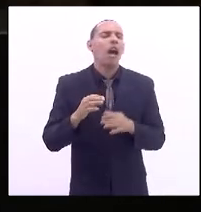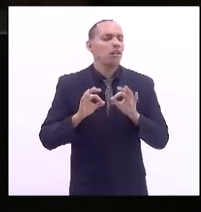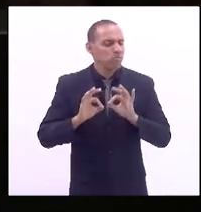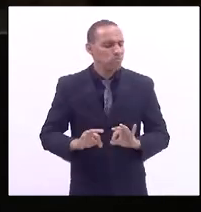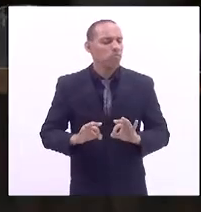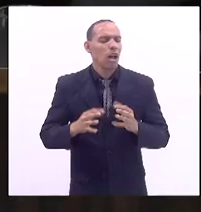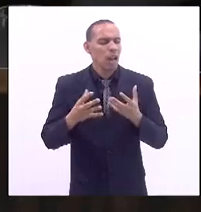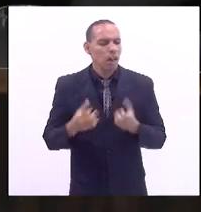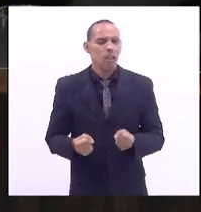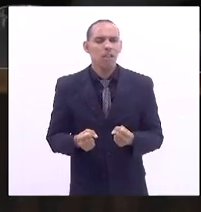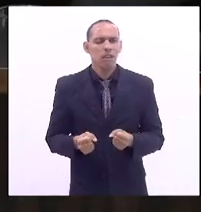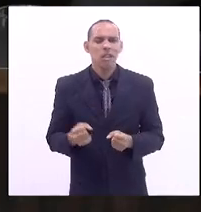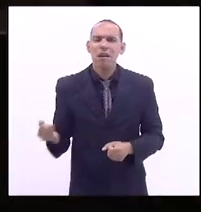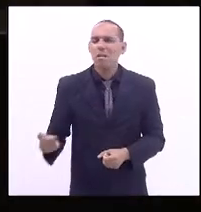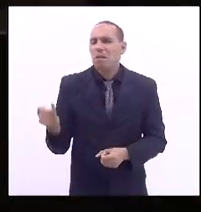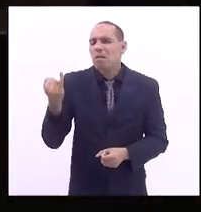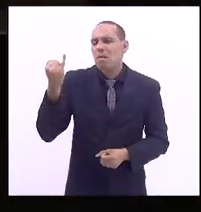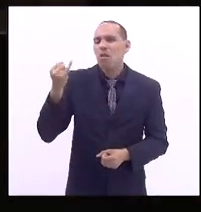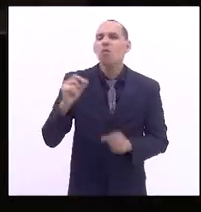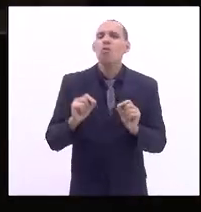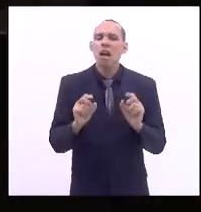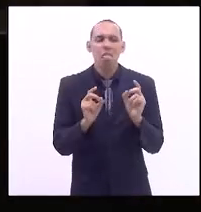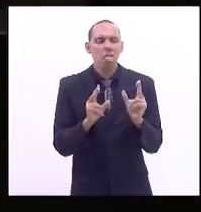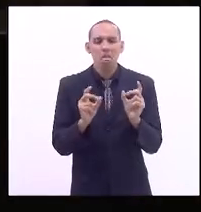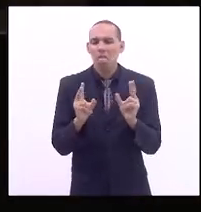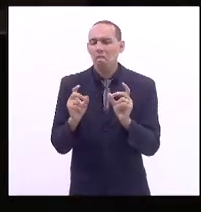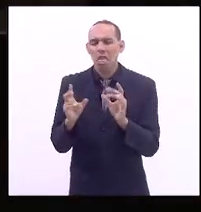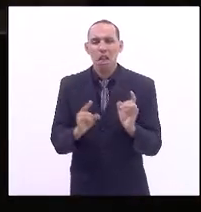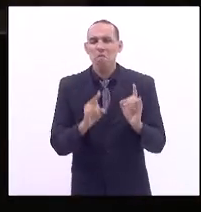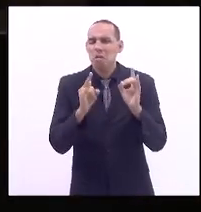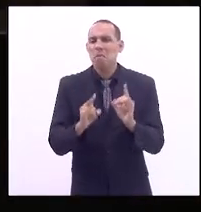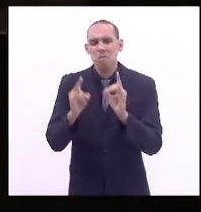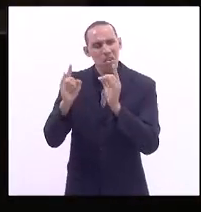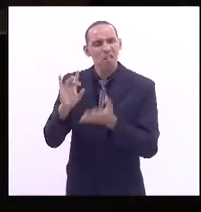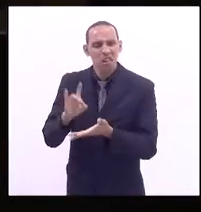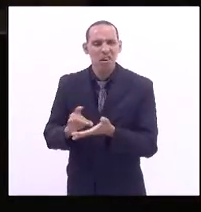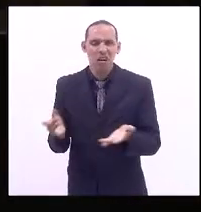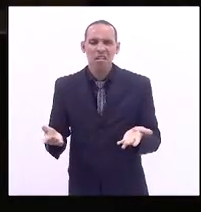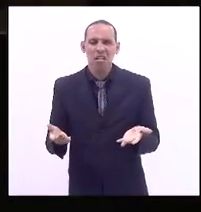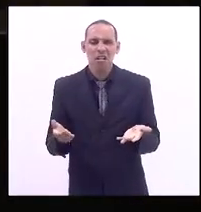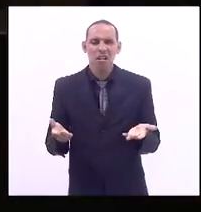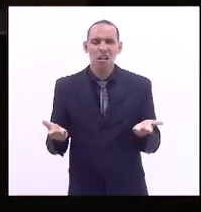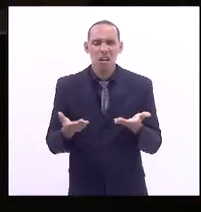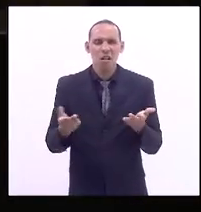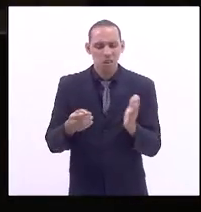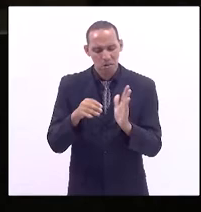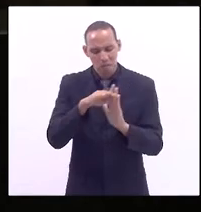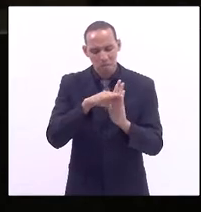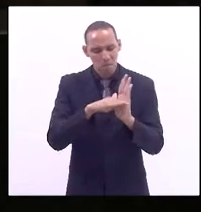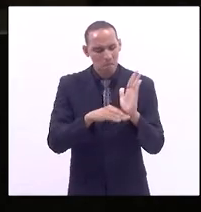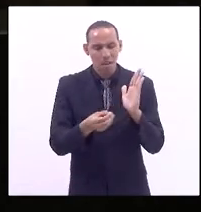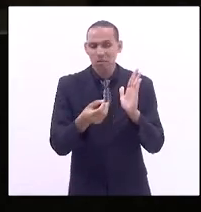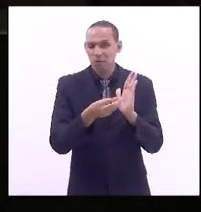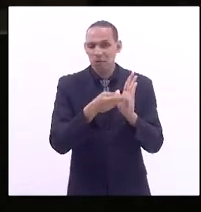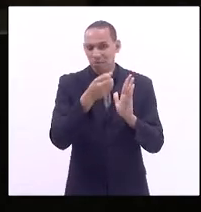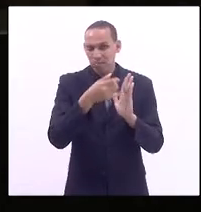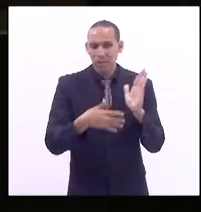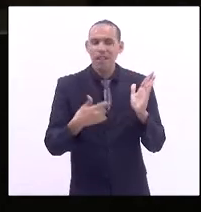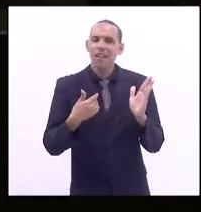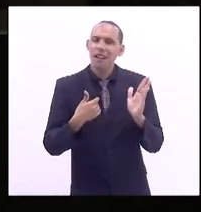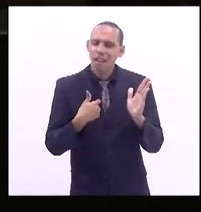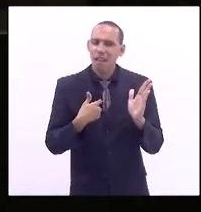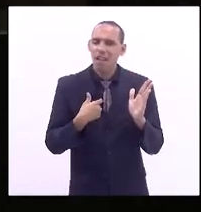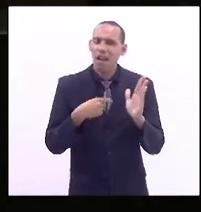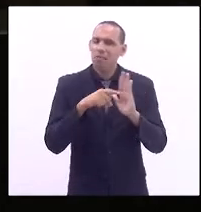importância para calcular por favor de vender realmente esses Imóveis que estão listados aqui eu tenho